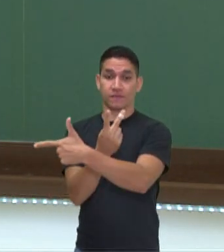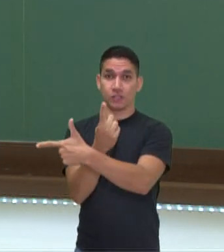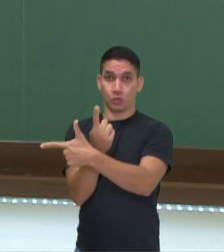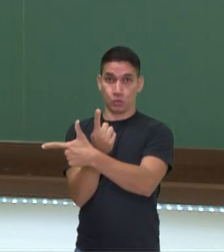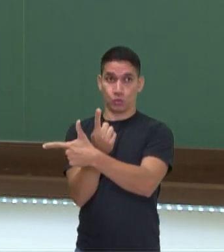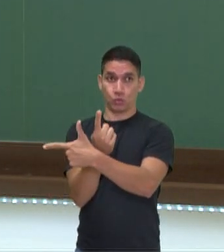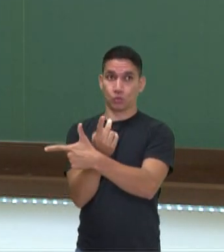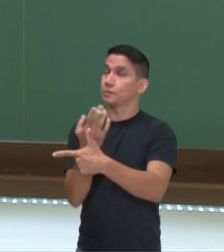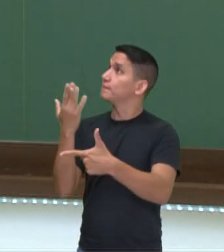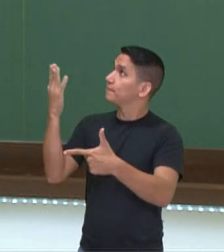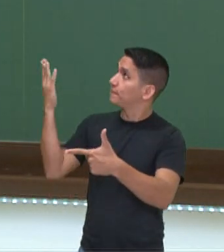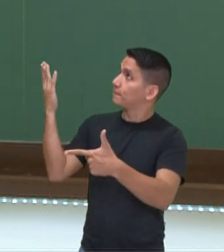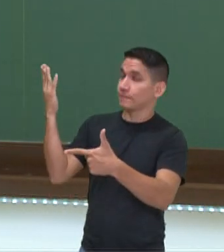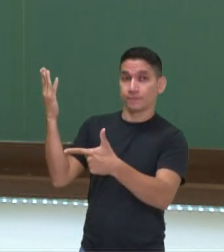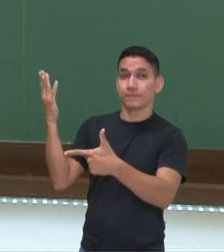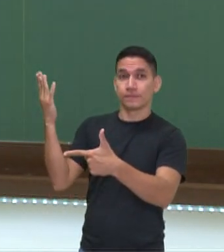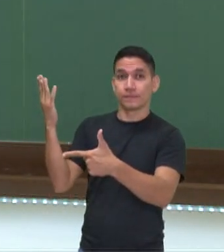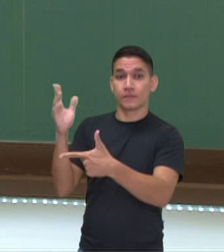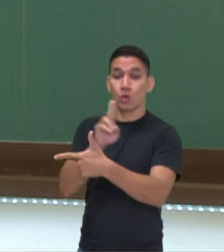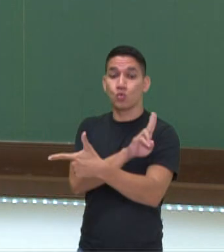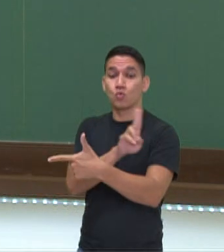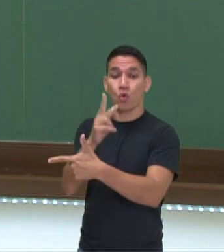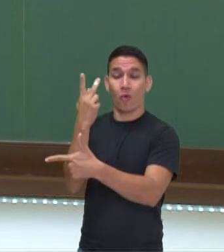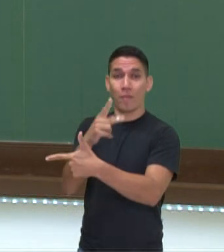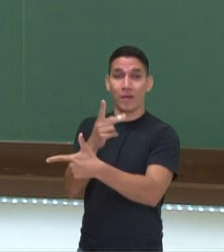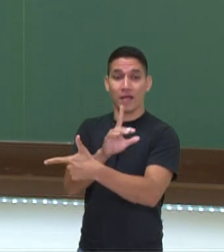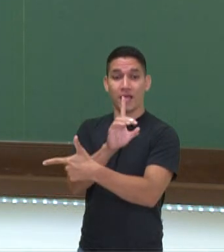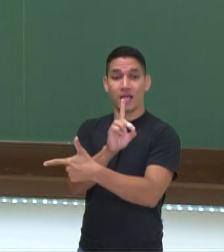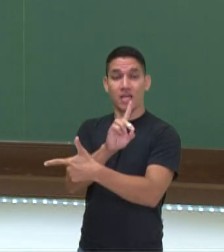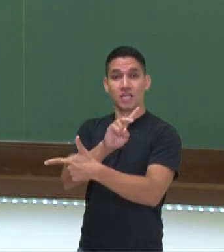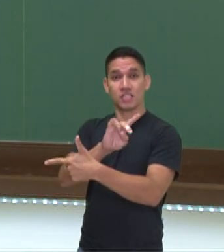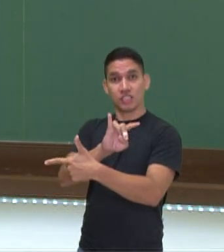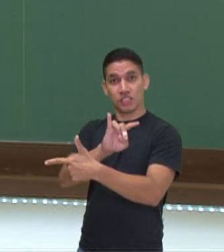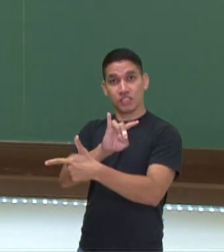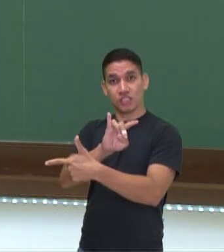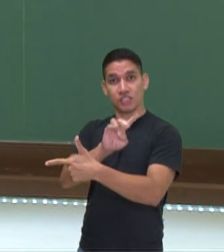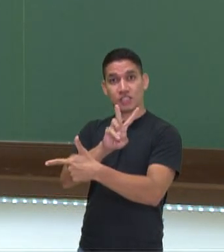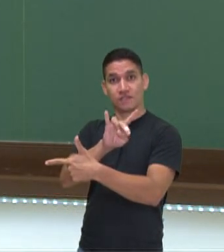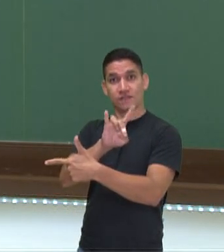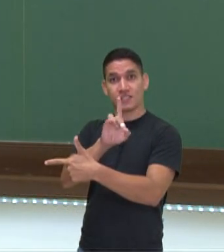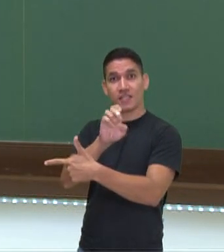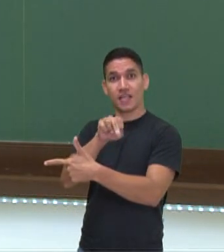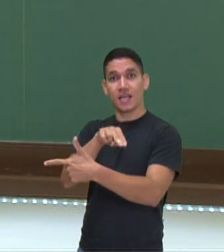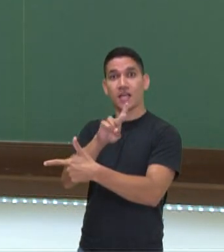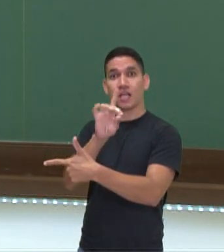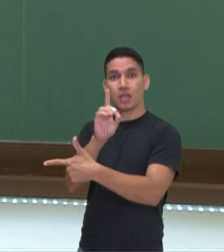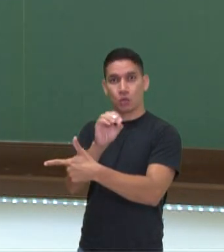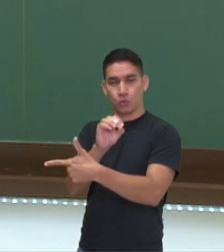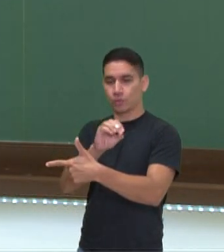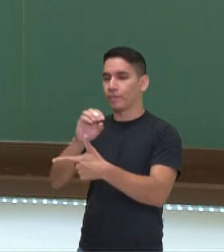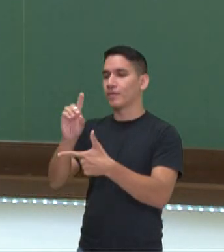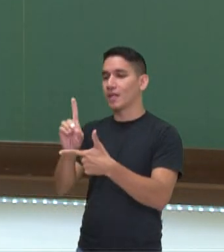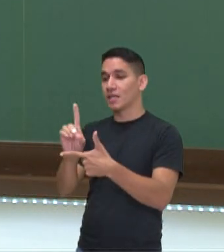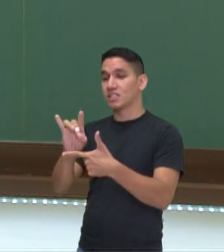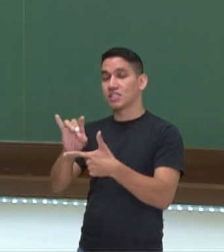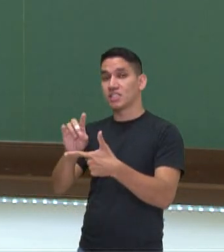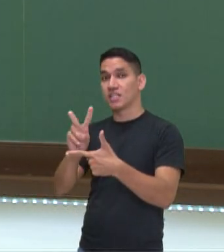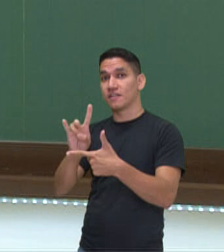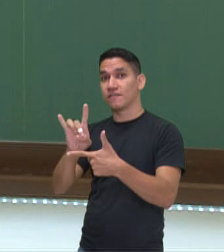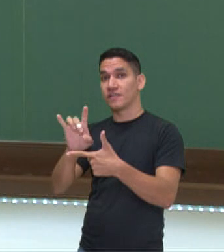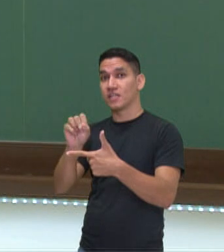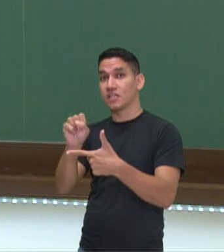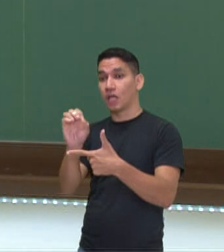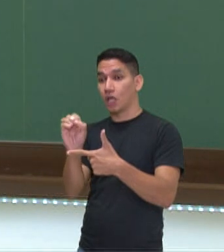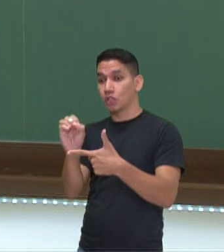que é o número que nós estamos dividindo nós chamamos de dividendo o nove é o divisor ou seja estamos